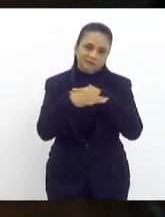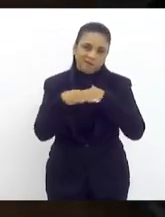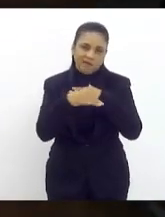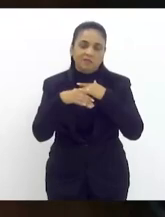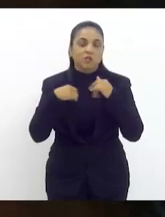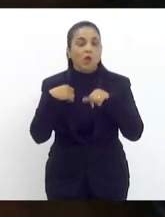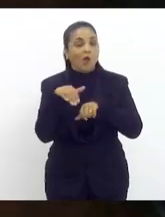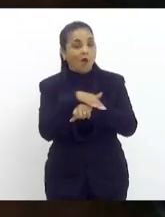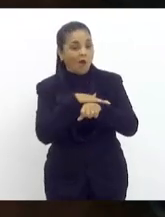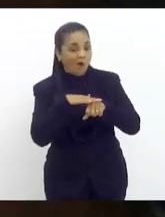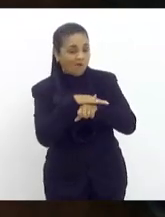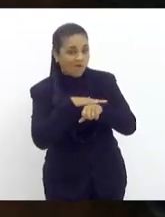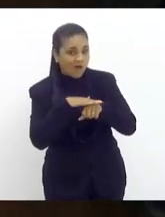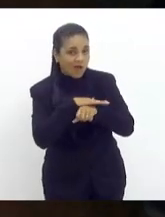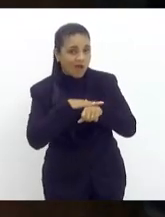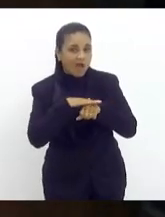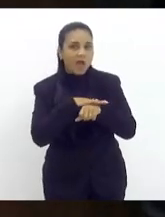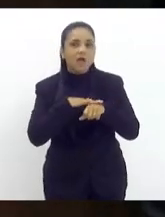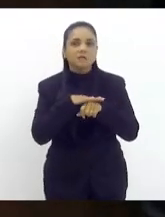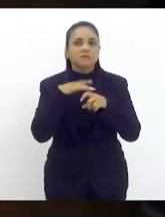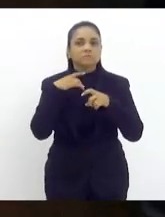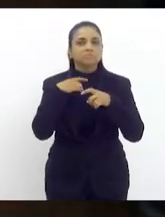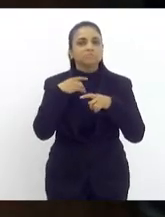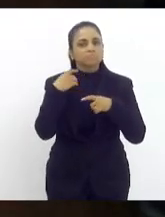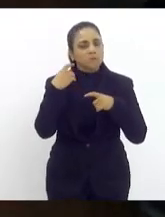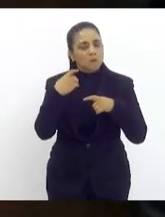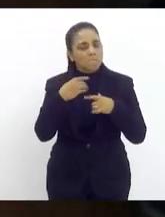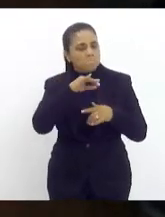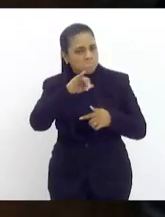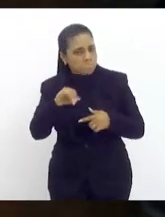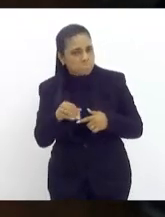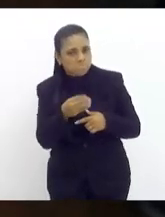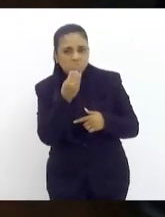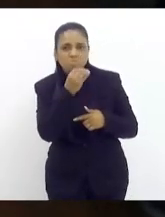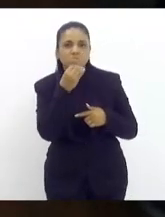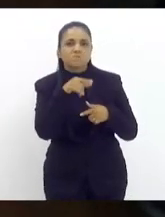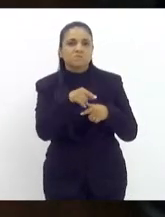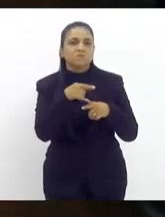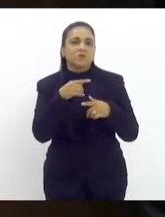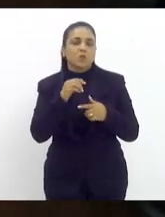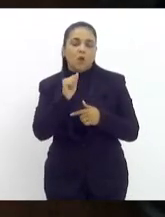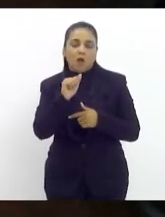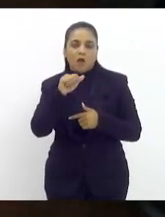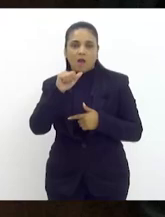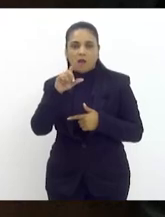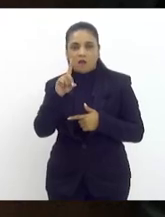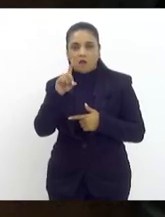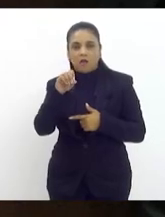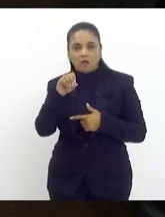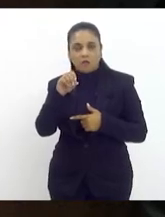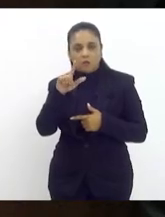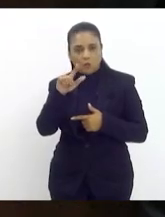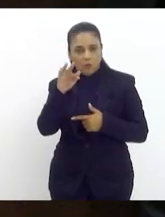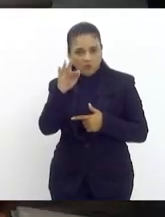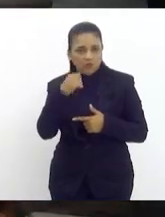uma conversa, eu acho que foi muito, muito proveitosa com Adolfo, encaminho aqui meu voto, sim.